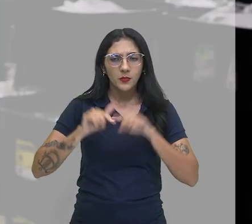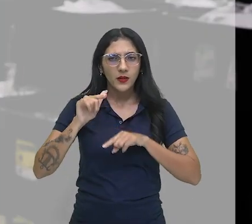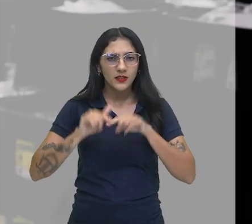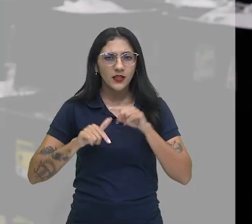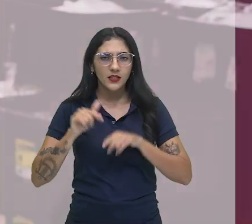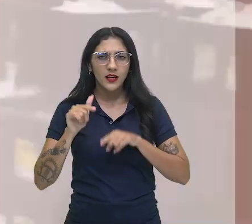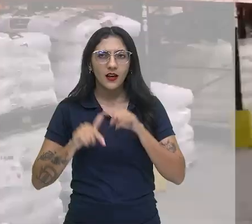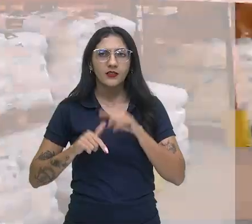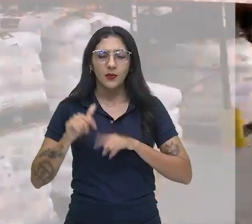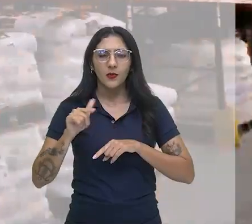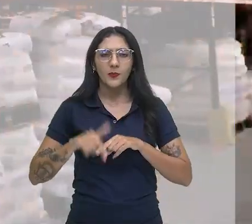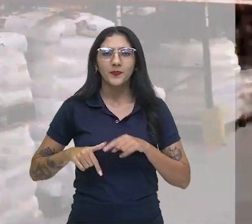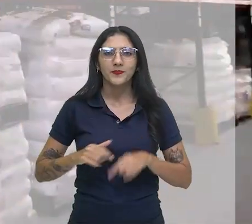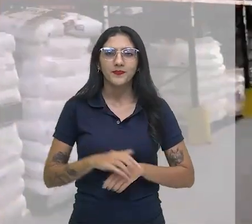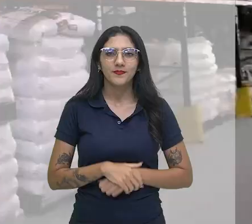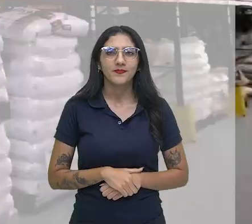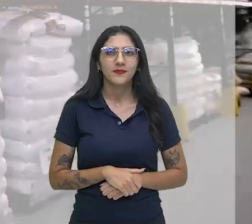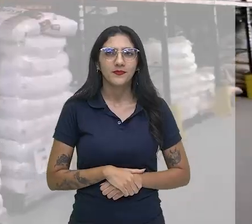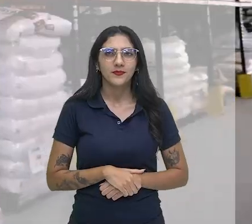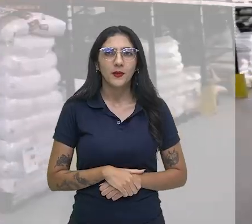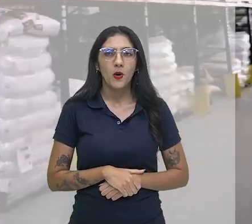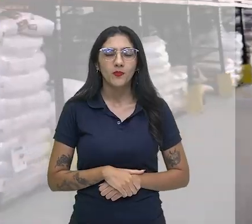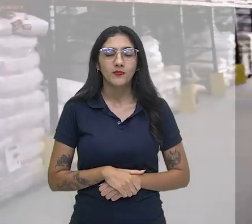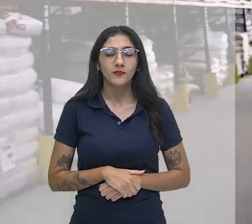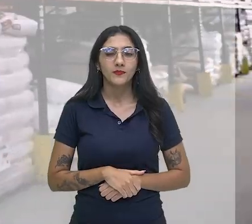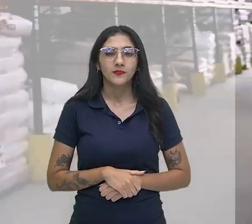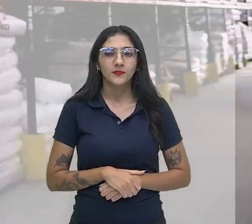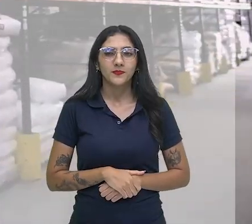até o resultado final.